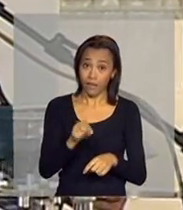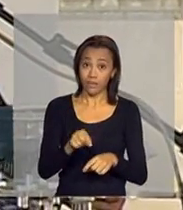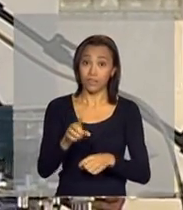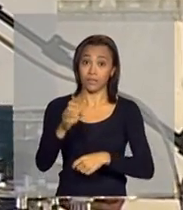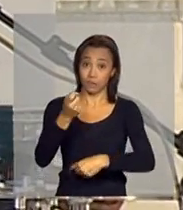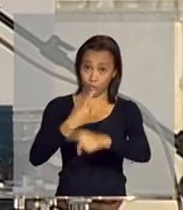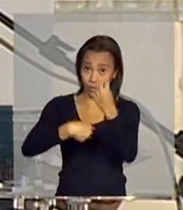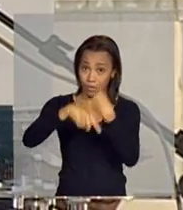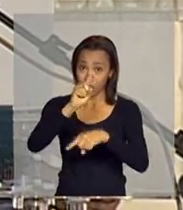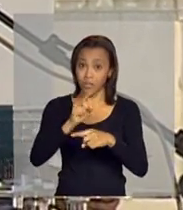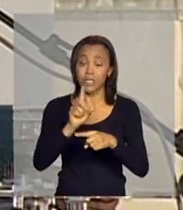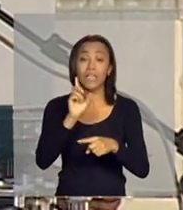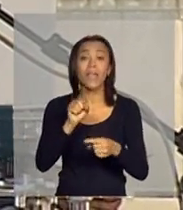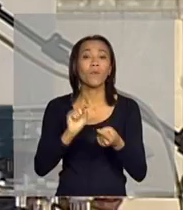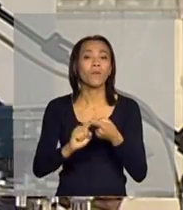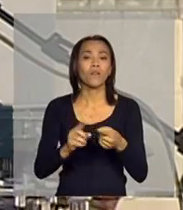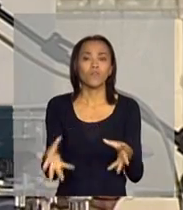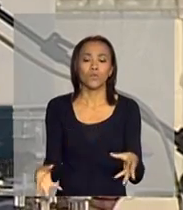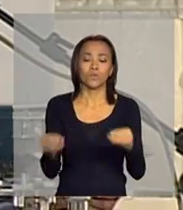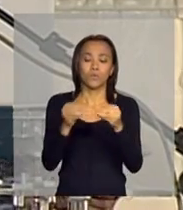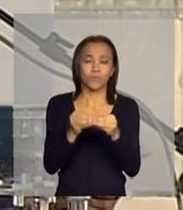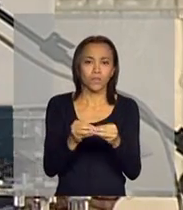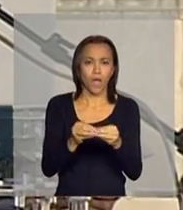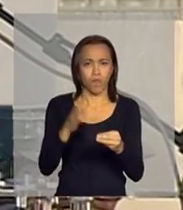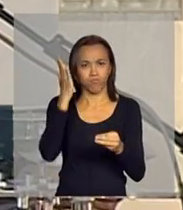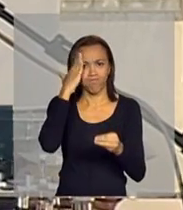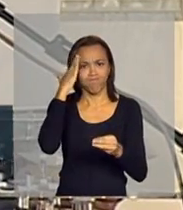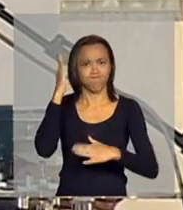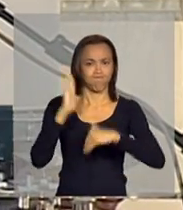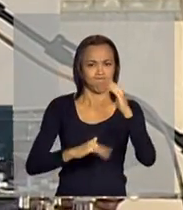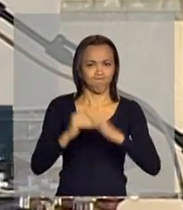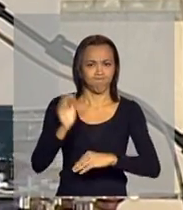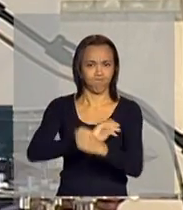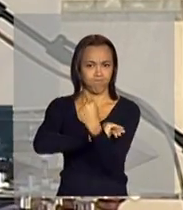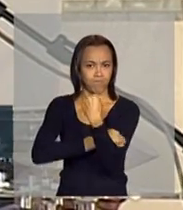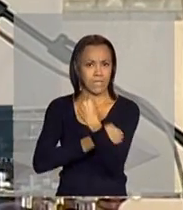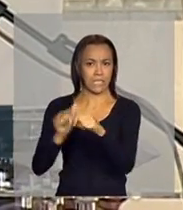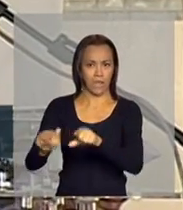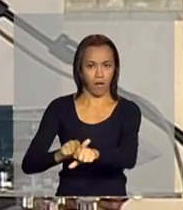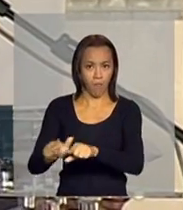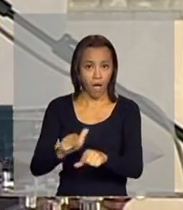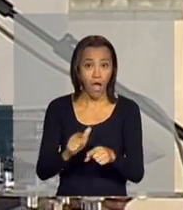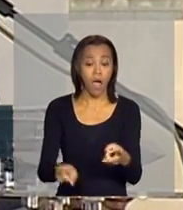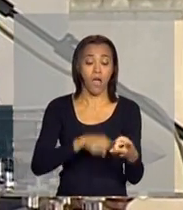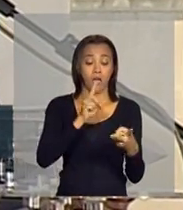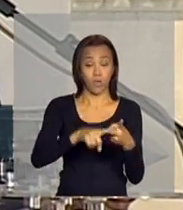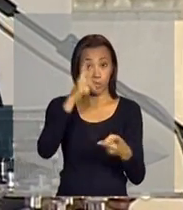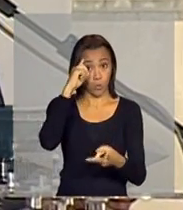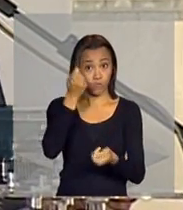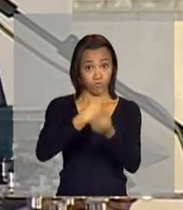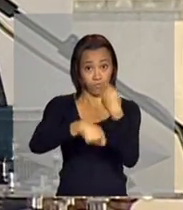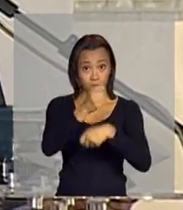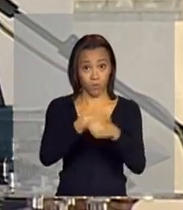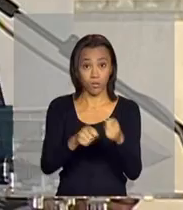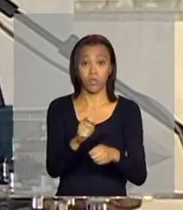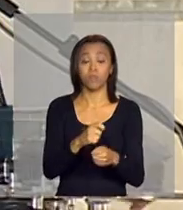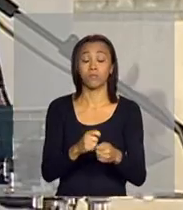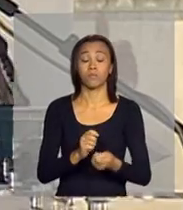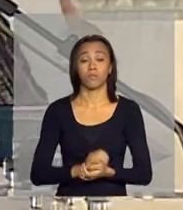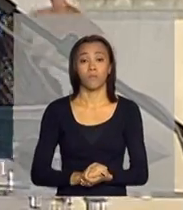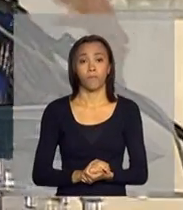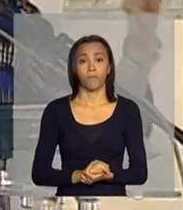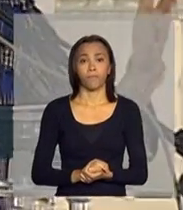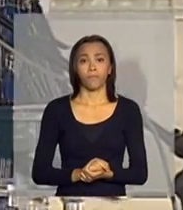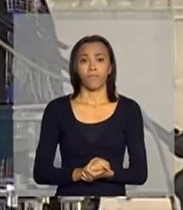sucesso, que é juntar a nossa capacidade de trabalho, o nosso empreendedorismo,